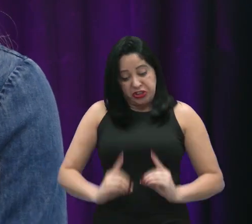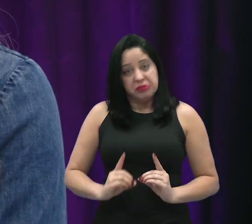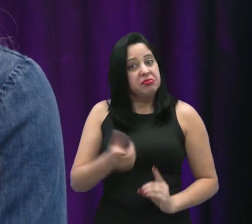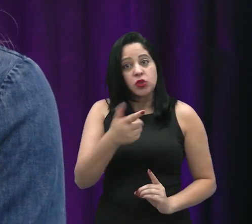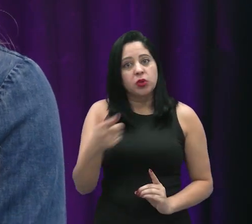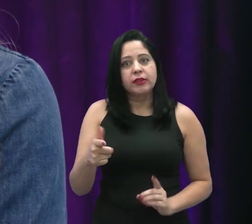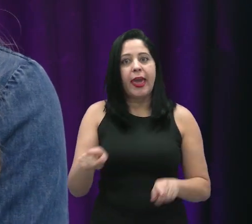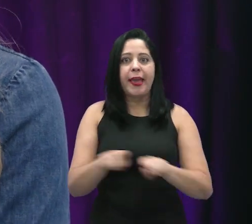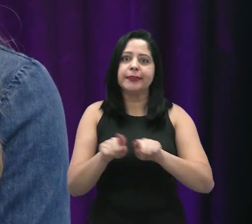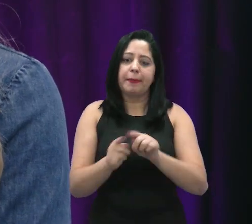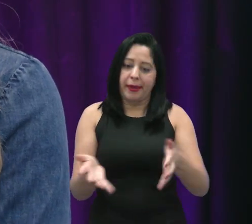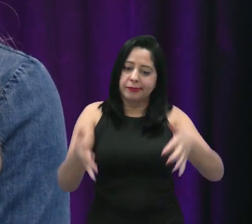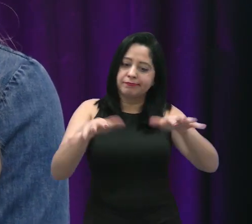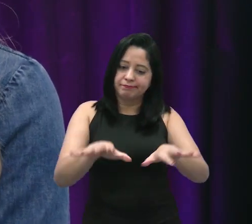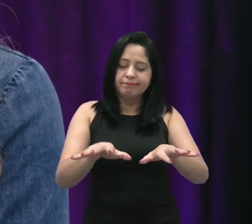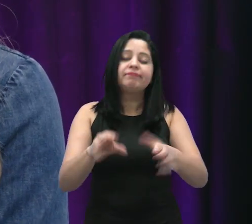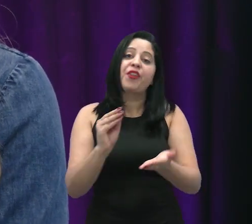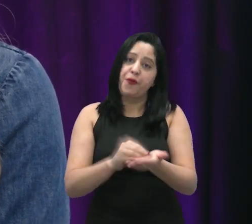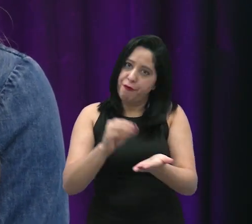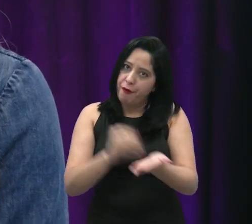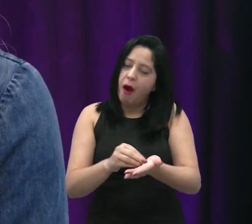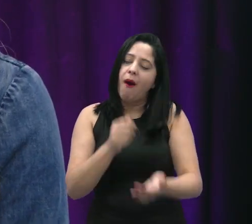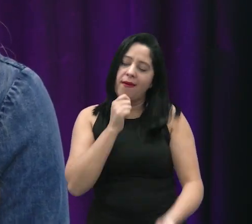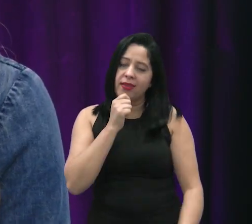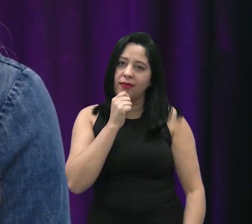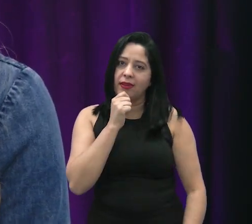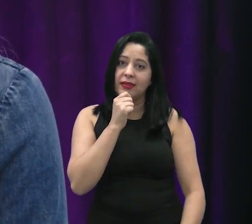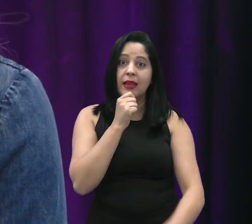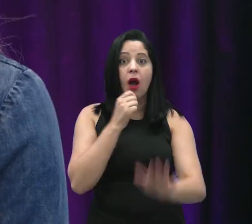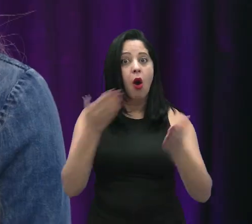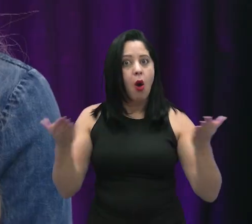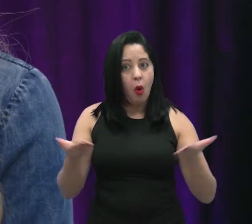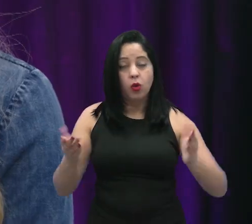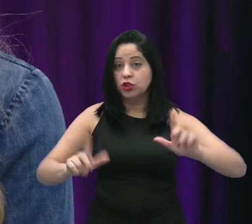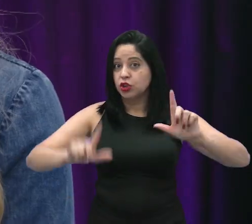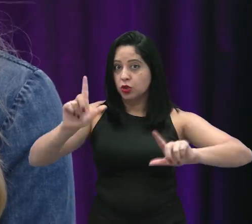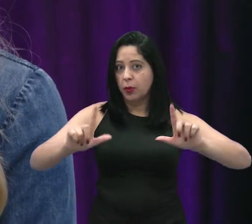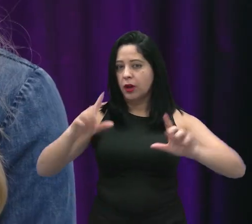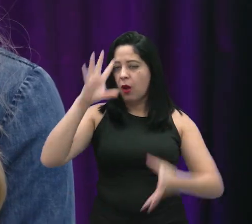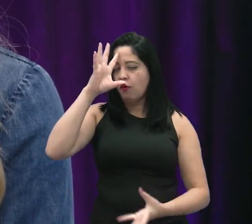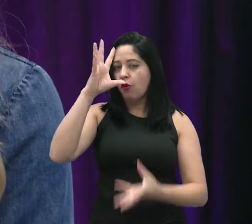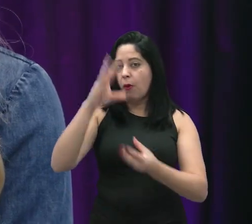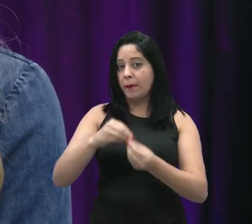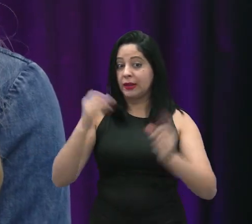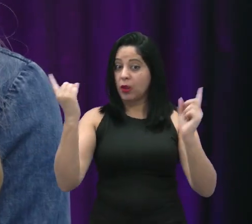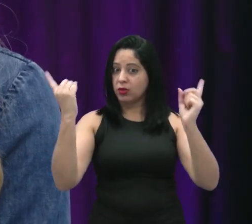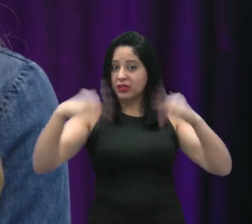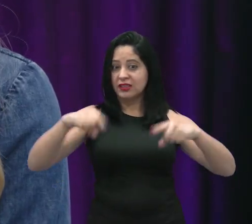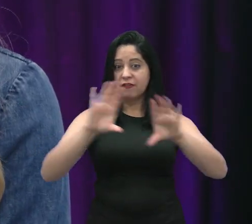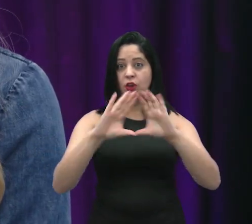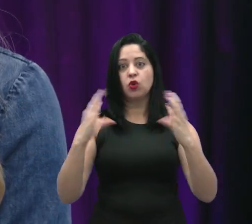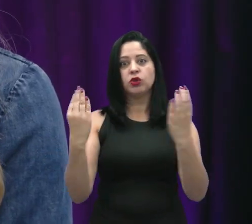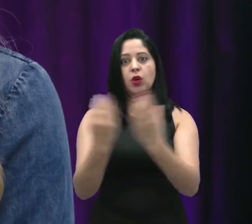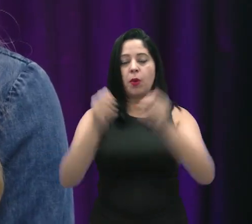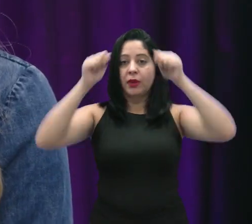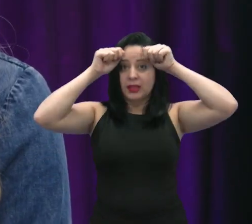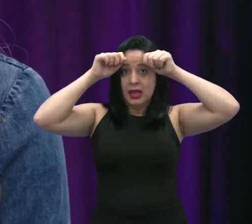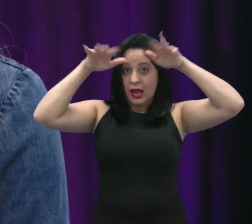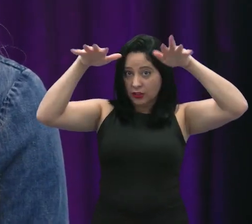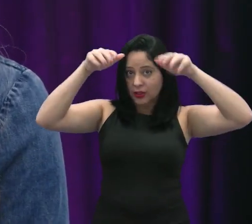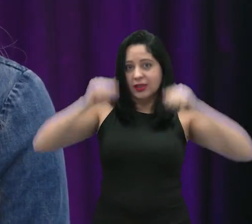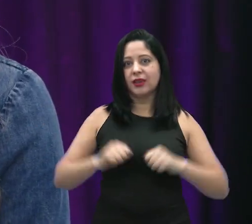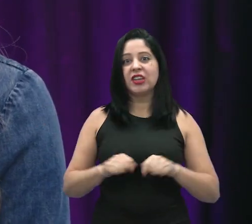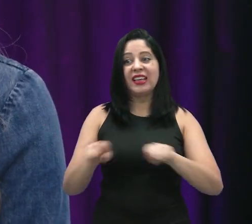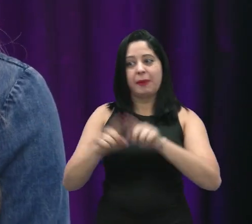dignidade e, principalmente, inclusão. No programa de hoje, vamos entender os desafios da comunidade autista. No